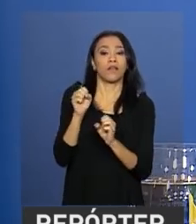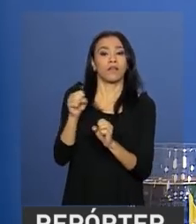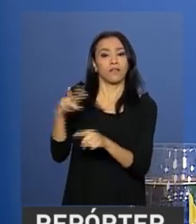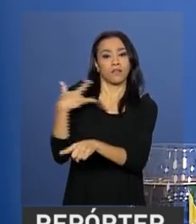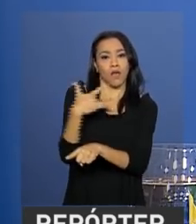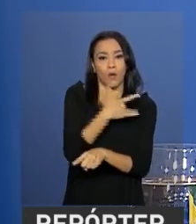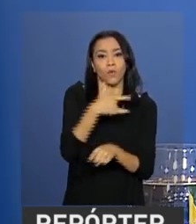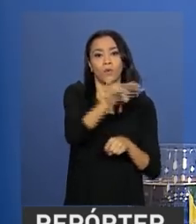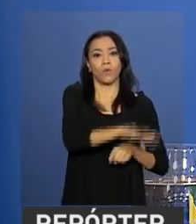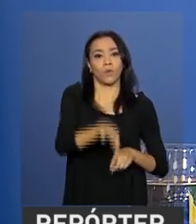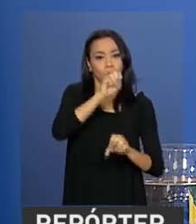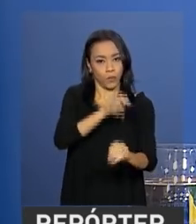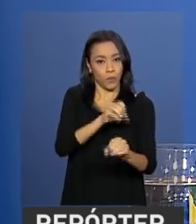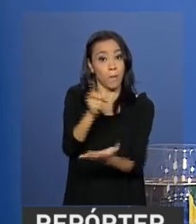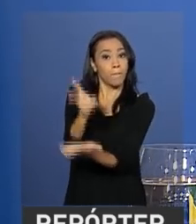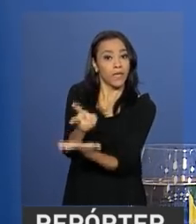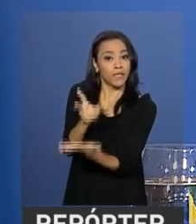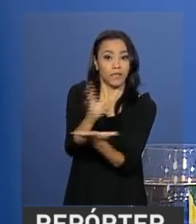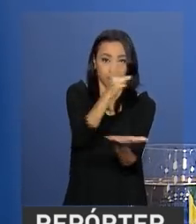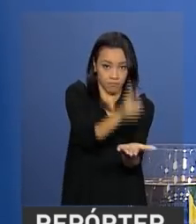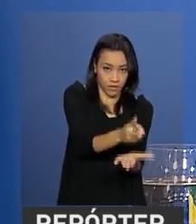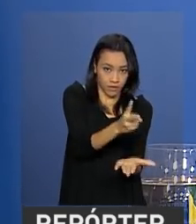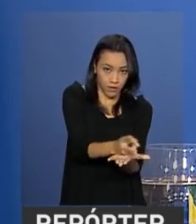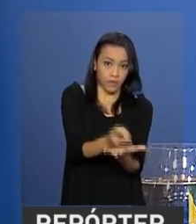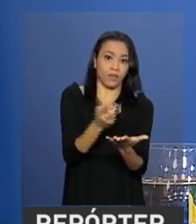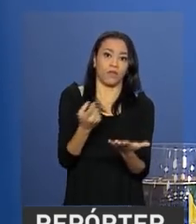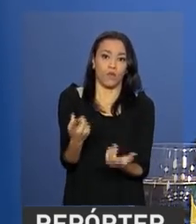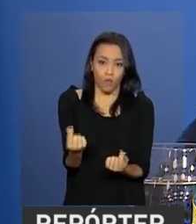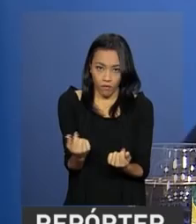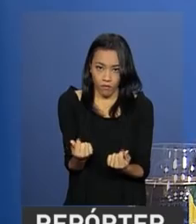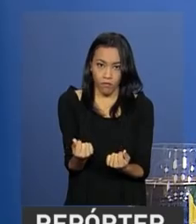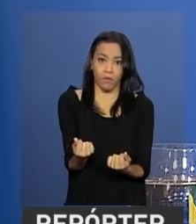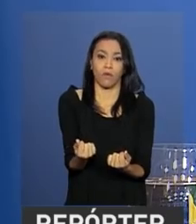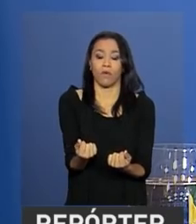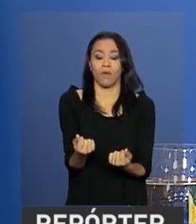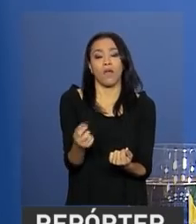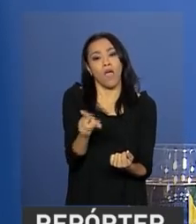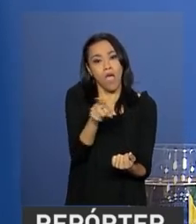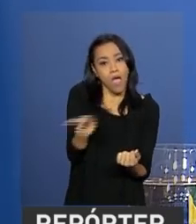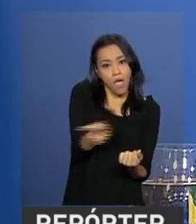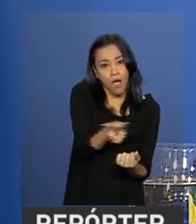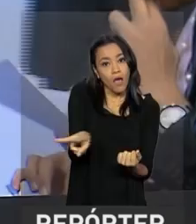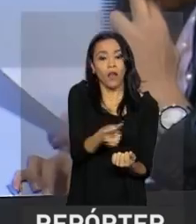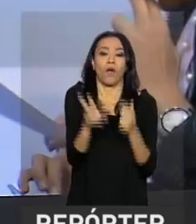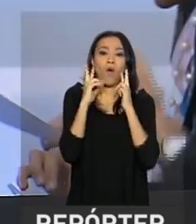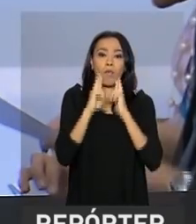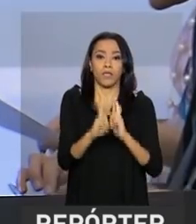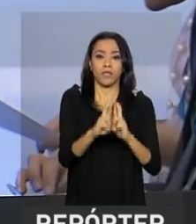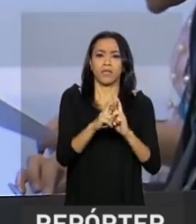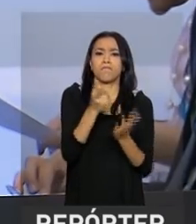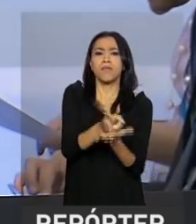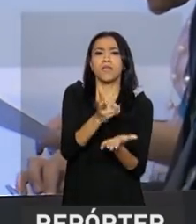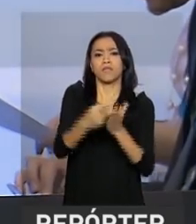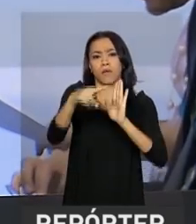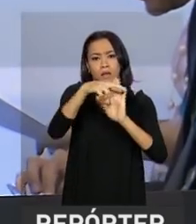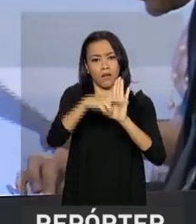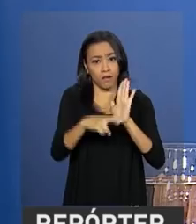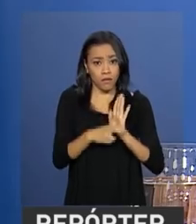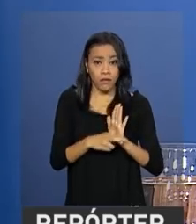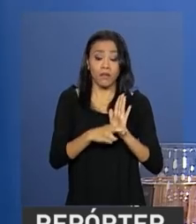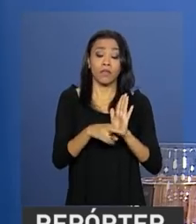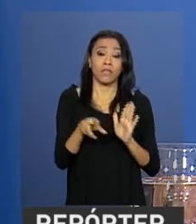educação serão preservadas. Elas passam a obedecer o mesmo critério. Nada